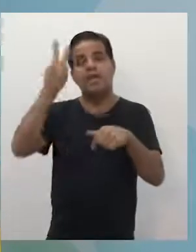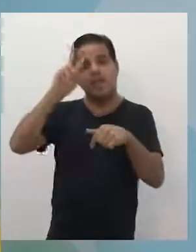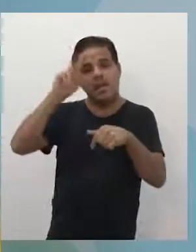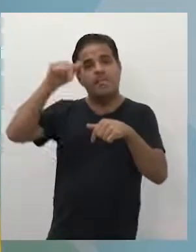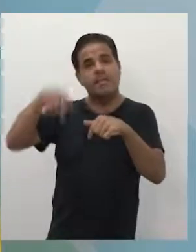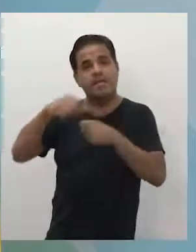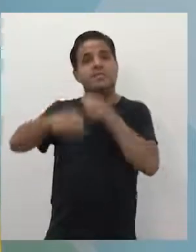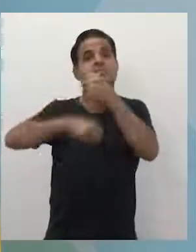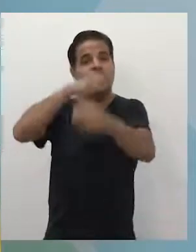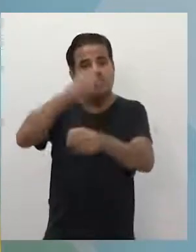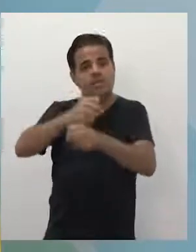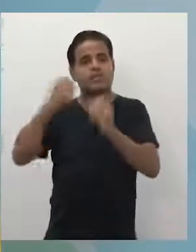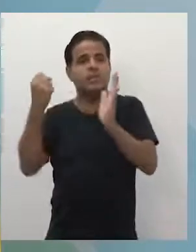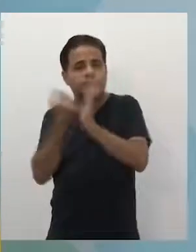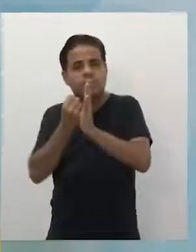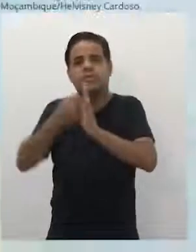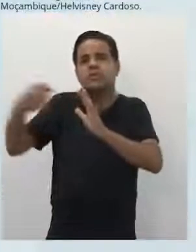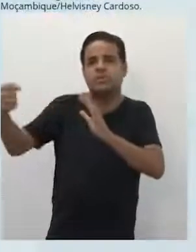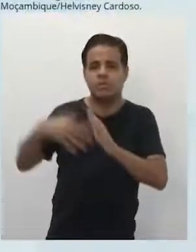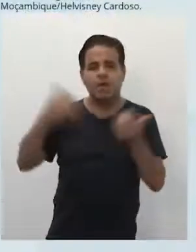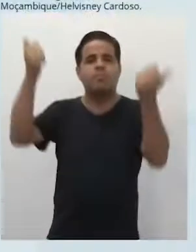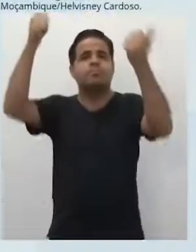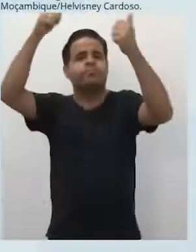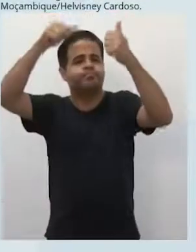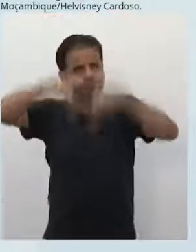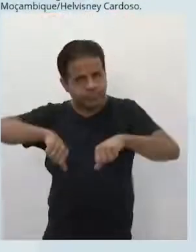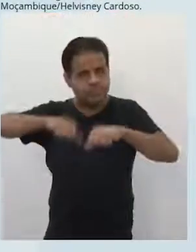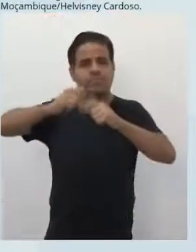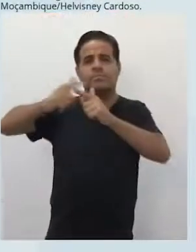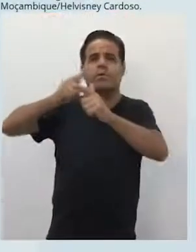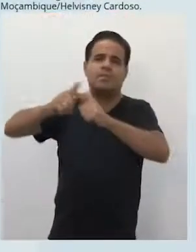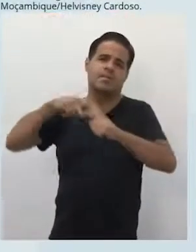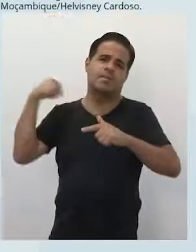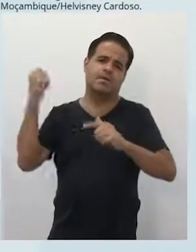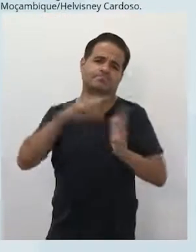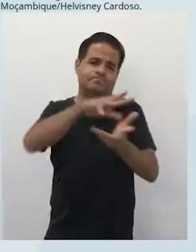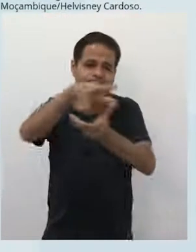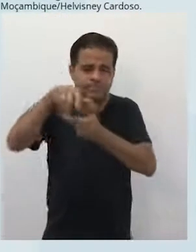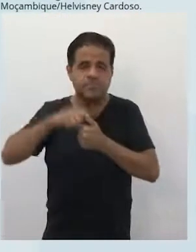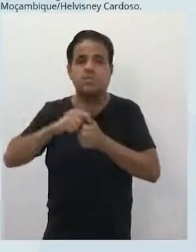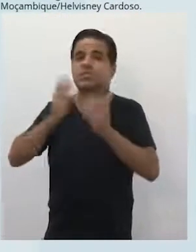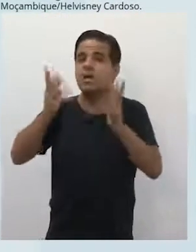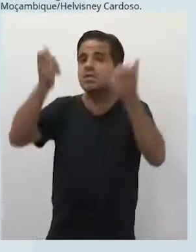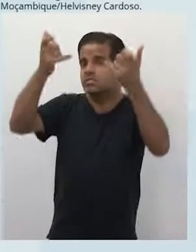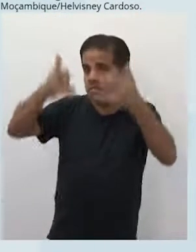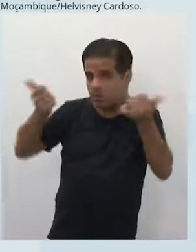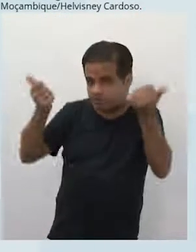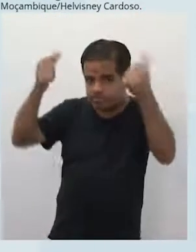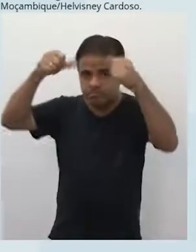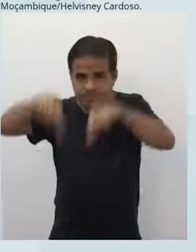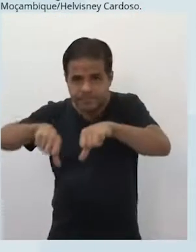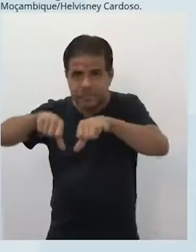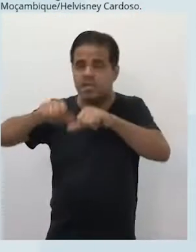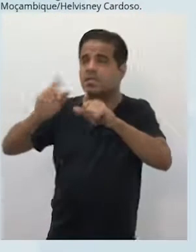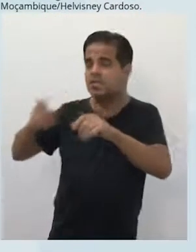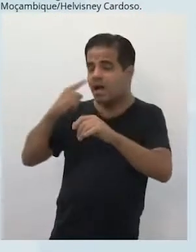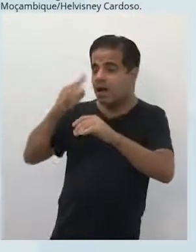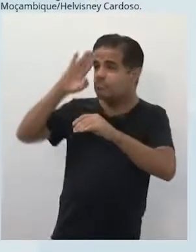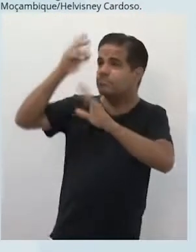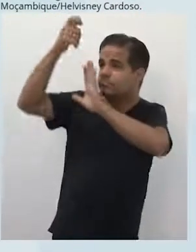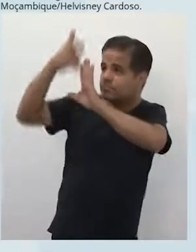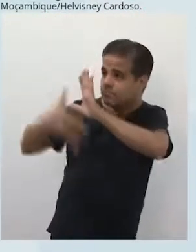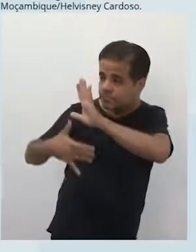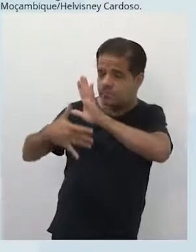este ano também foi marcado por novas crises humanitárias. Isso. Já falei sobre as crises humanitárias, né? É só para destacar aí